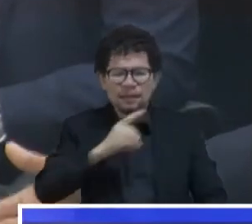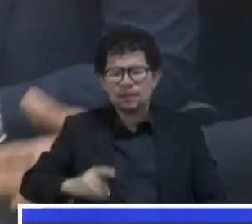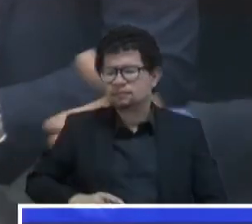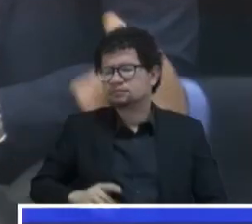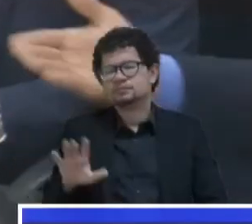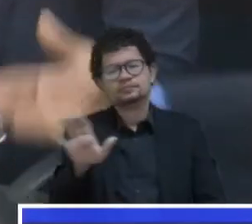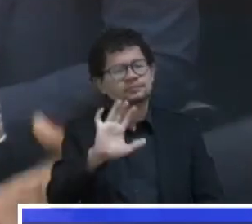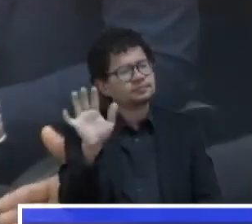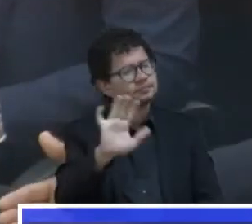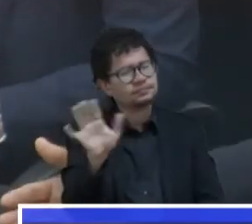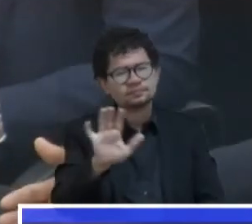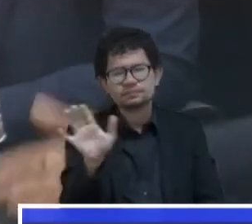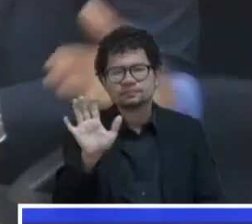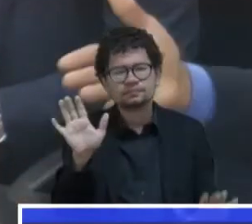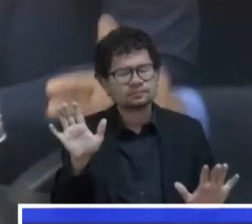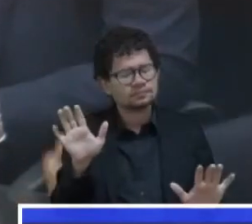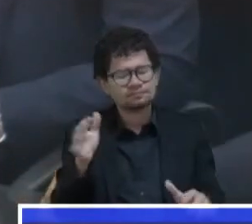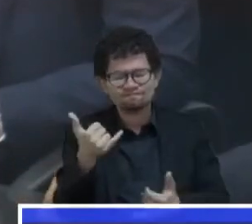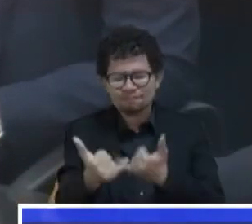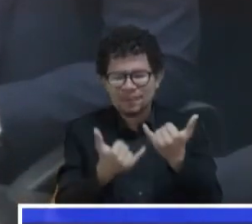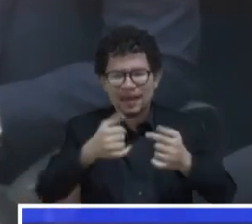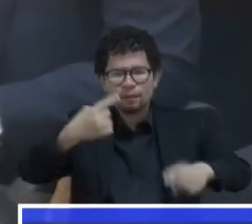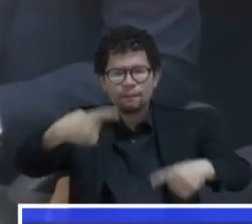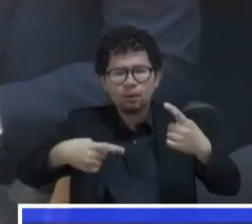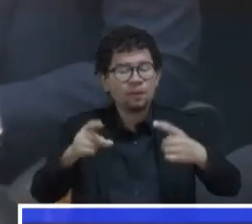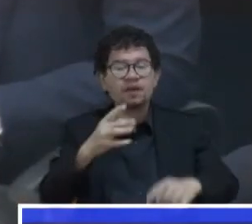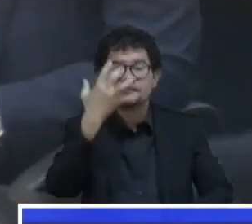Não está brincando aqui de política, não. É coisa séria.